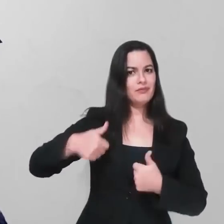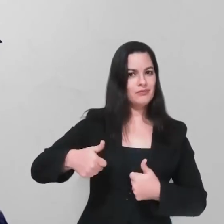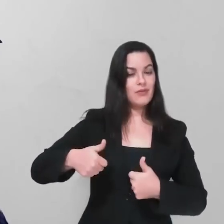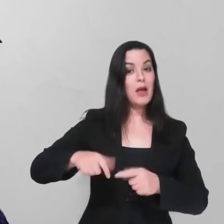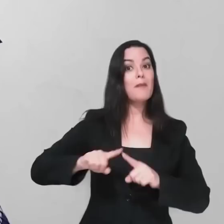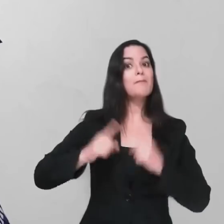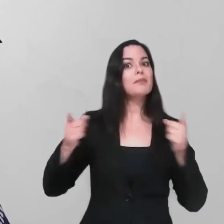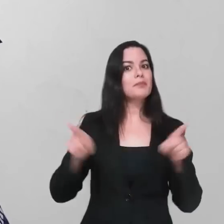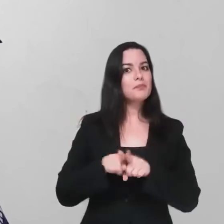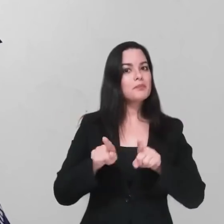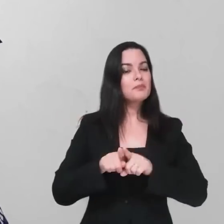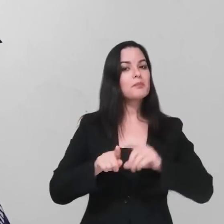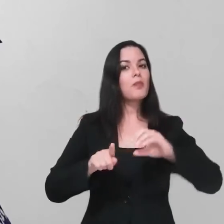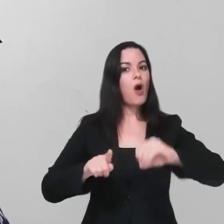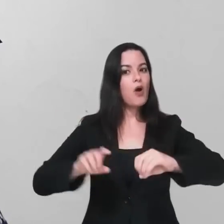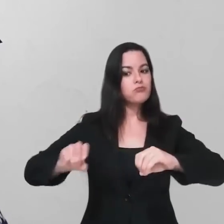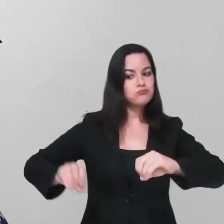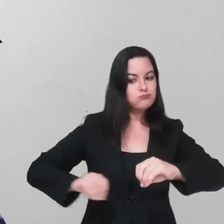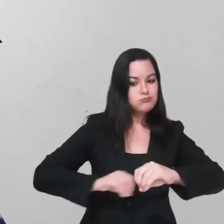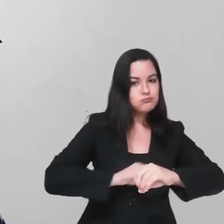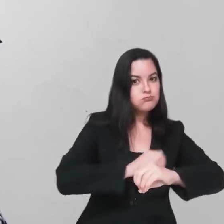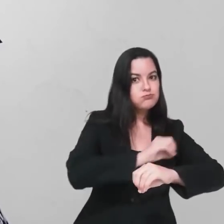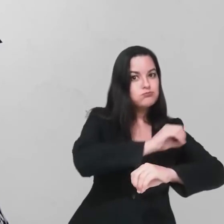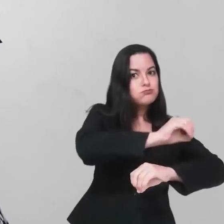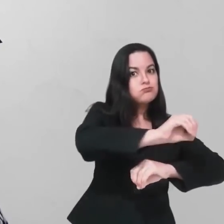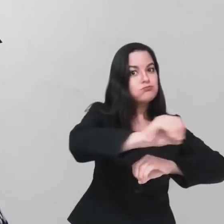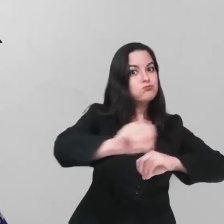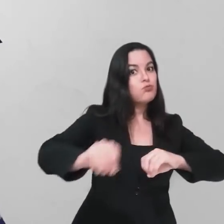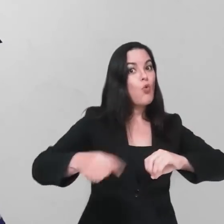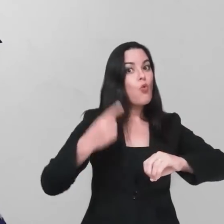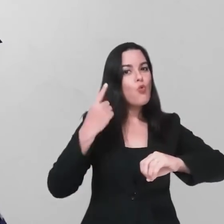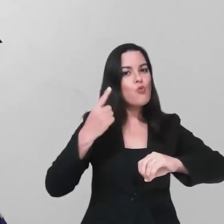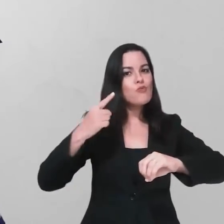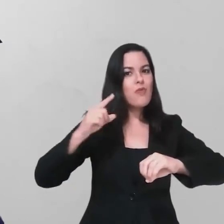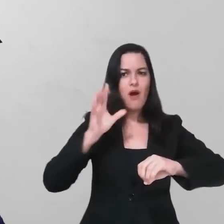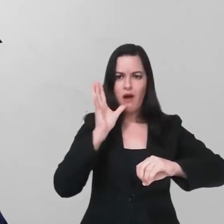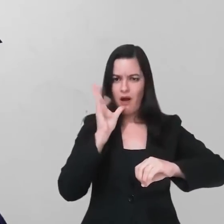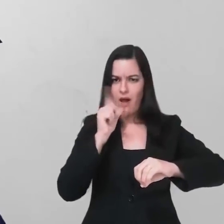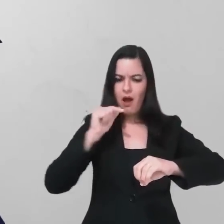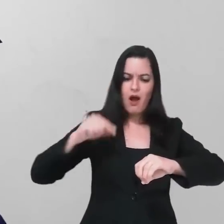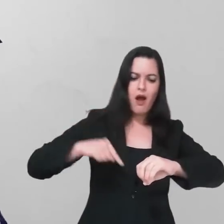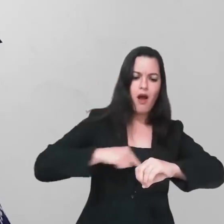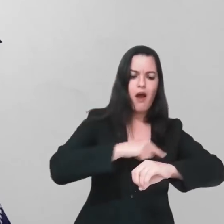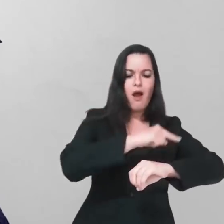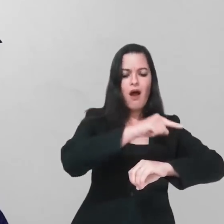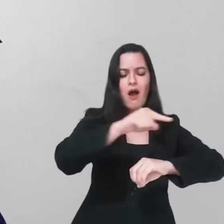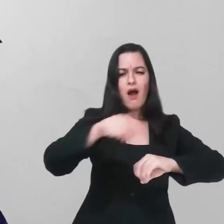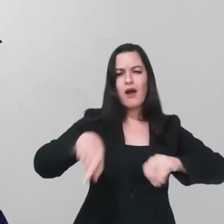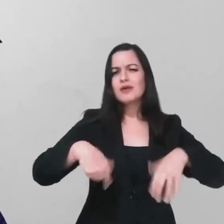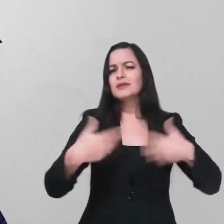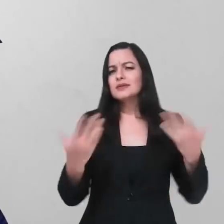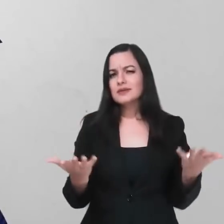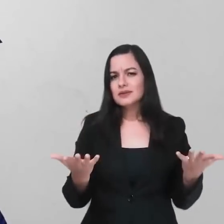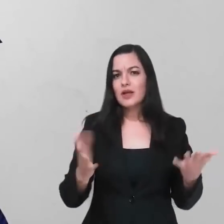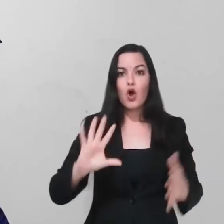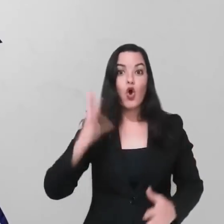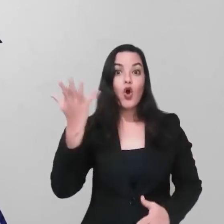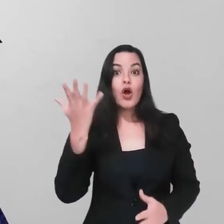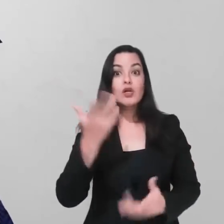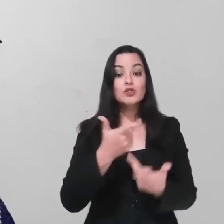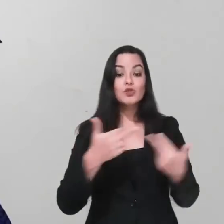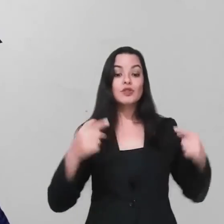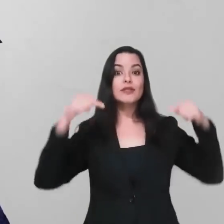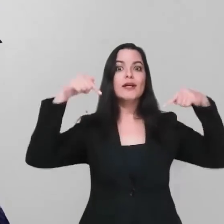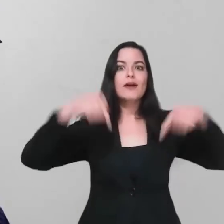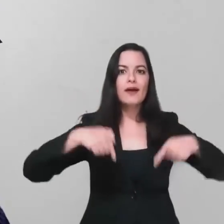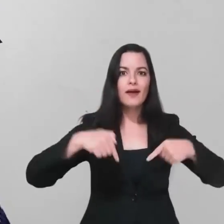Sol. Será que isso vai interferir em alguma coisa que nós temos aqui na nossa superfície?